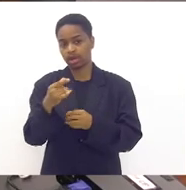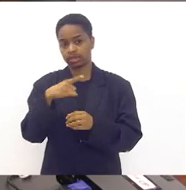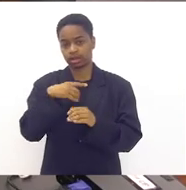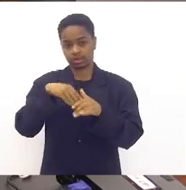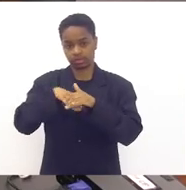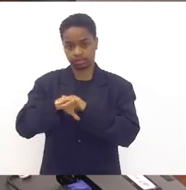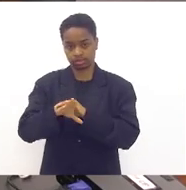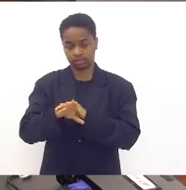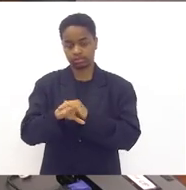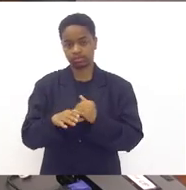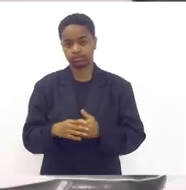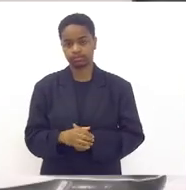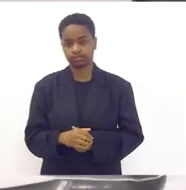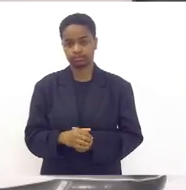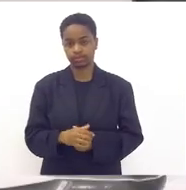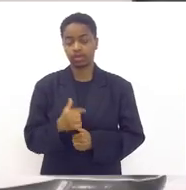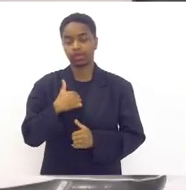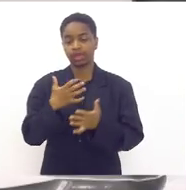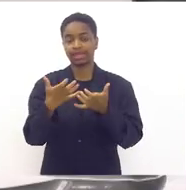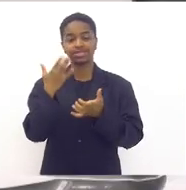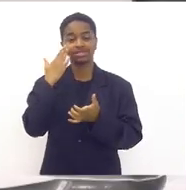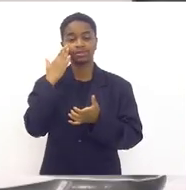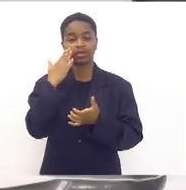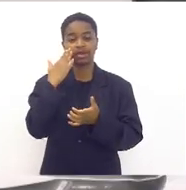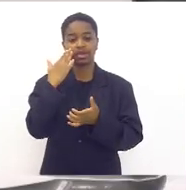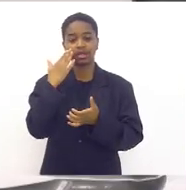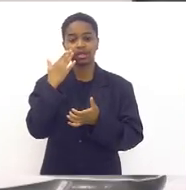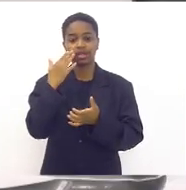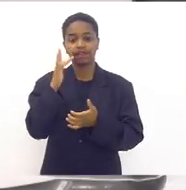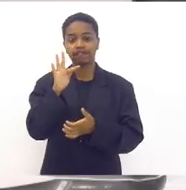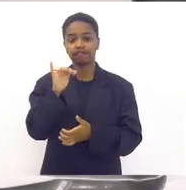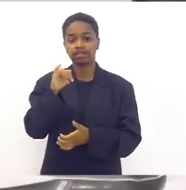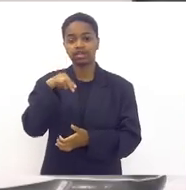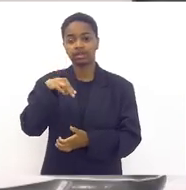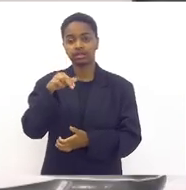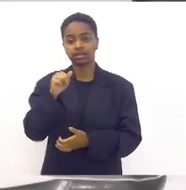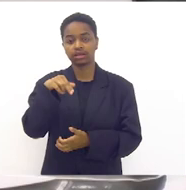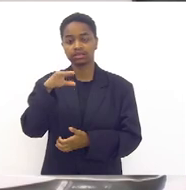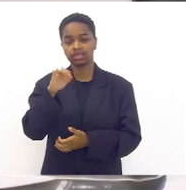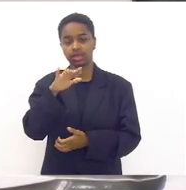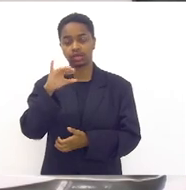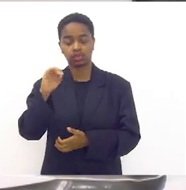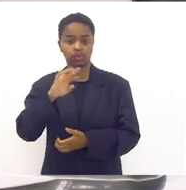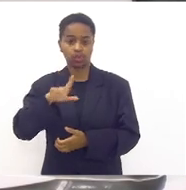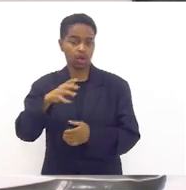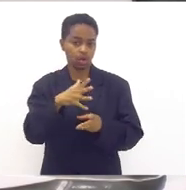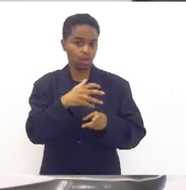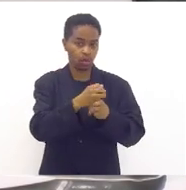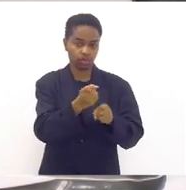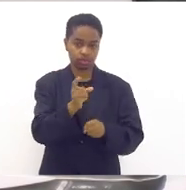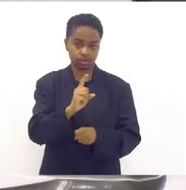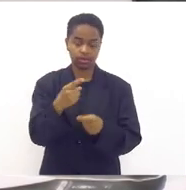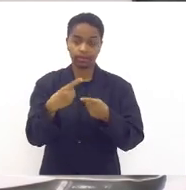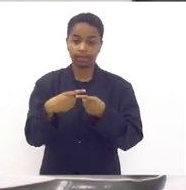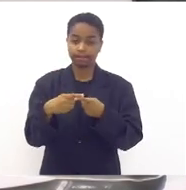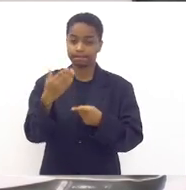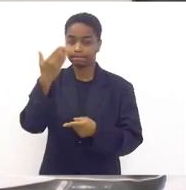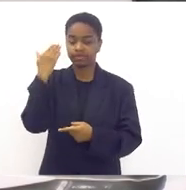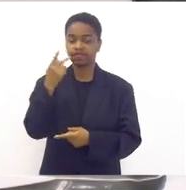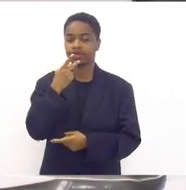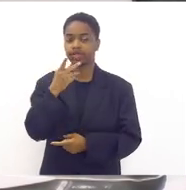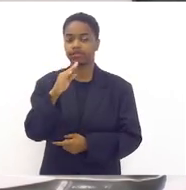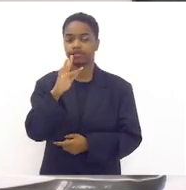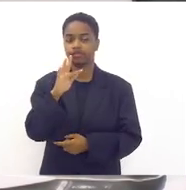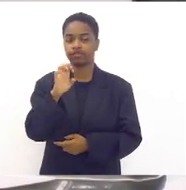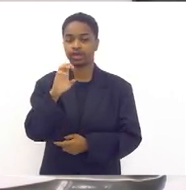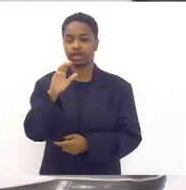Eu gostaria de receber o financeiro, não é o contábil, porque eu, quando fui secretário, no meio daquela crise, falava-se do FECAM, que se